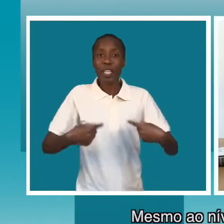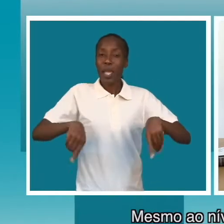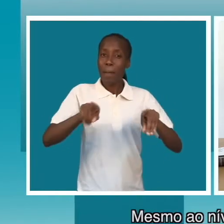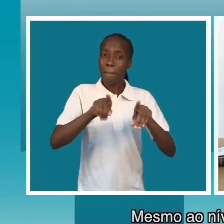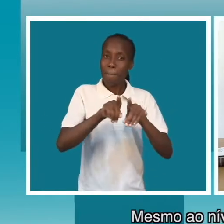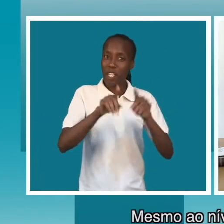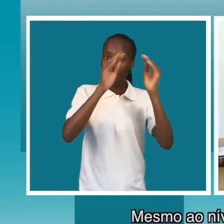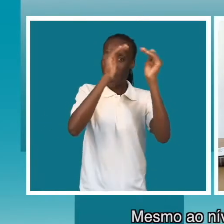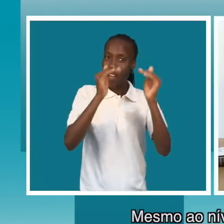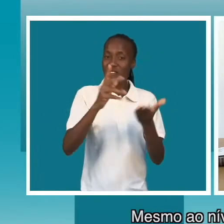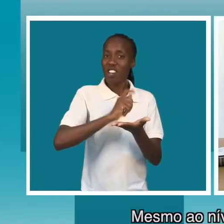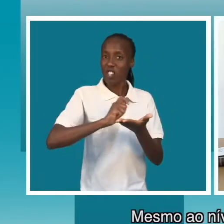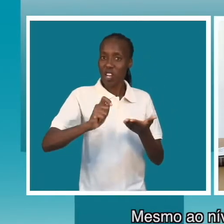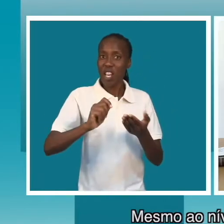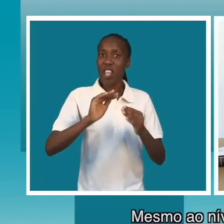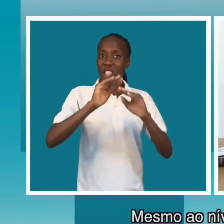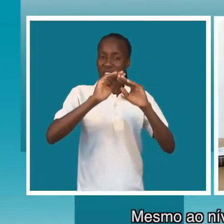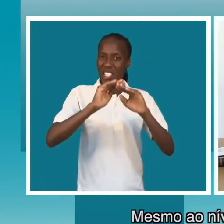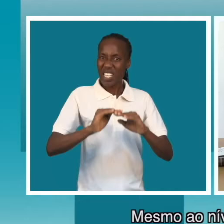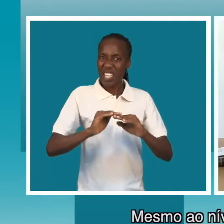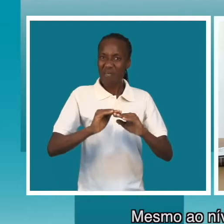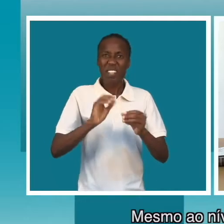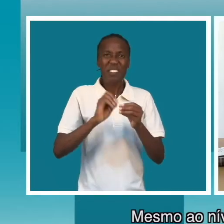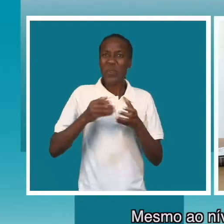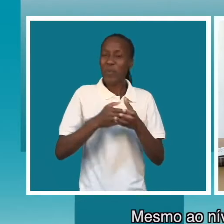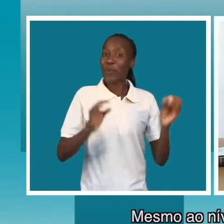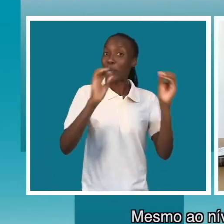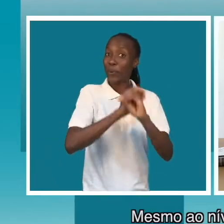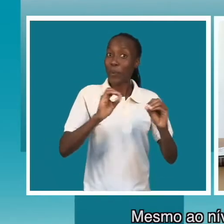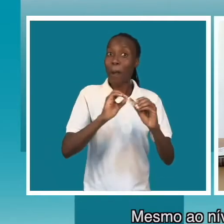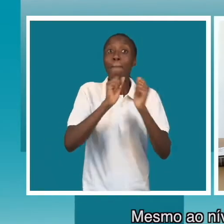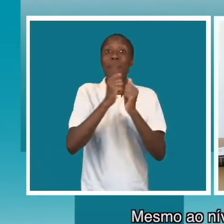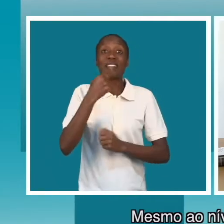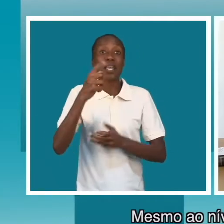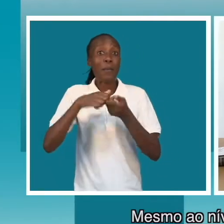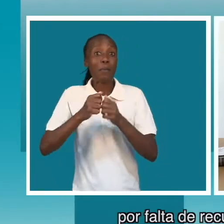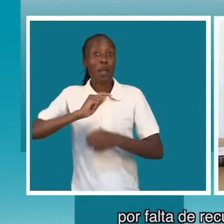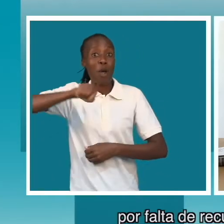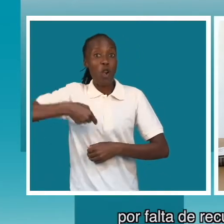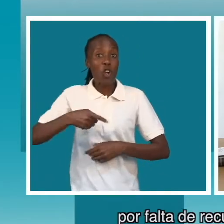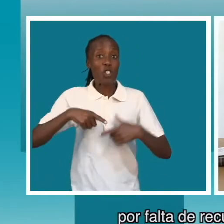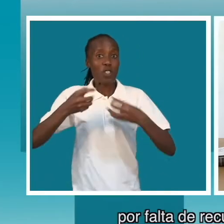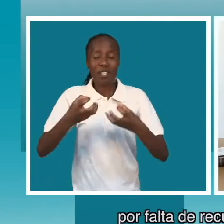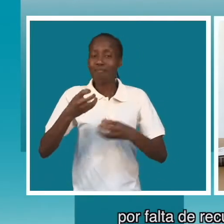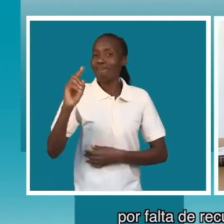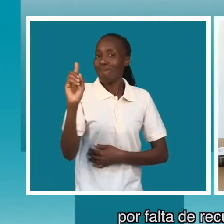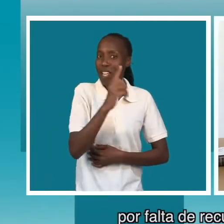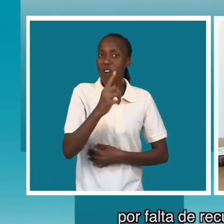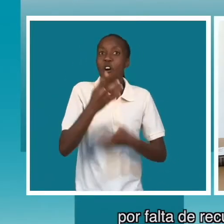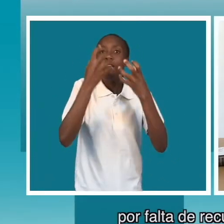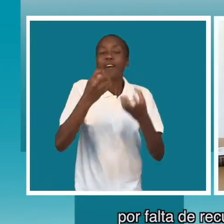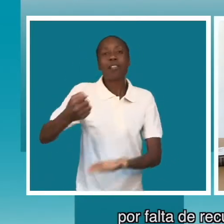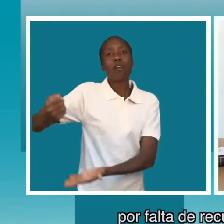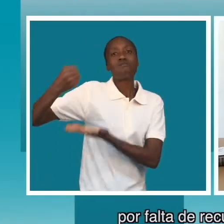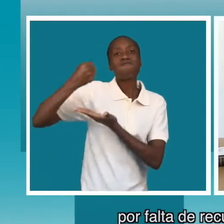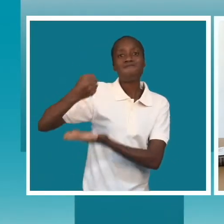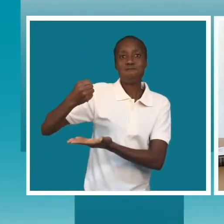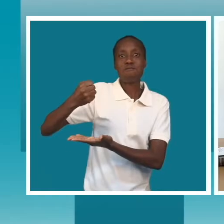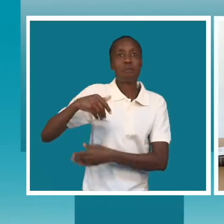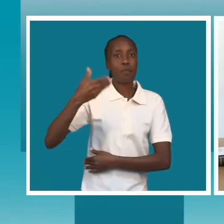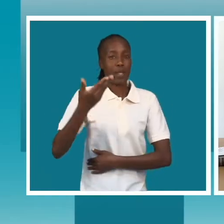mesmo a nível da escola nós estamos a cumprir não por falta de vontade por falta de bancos financeiros